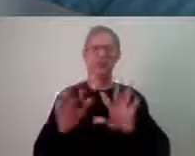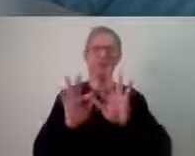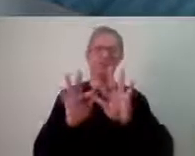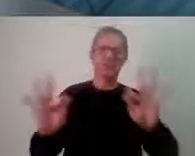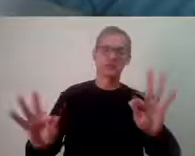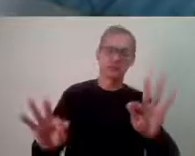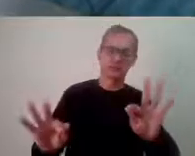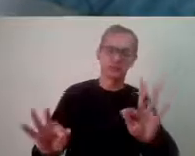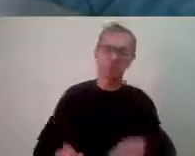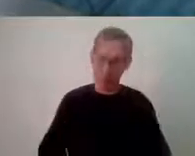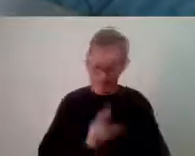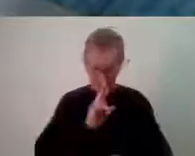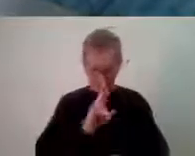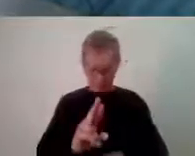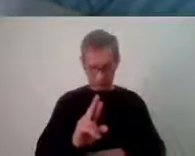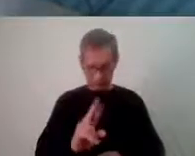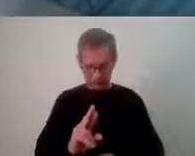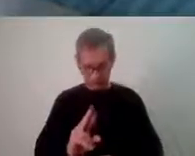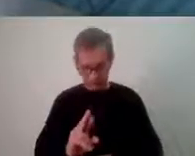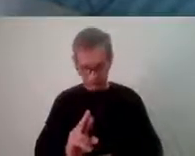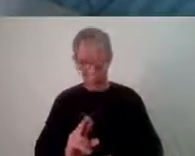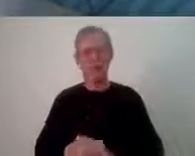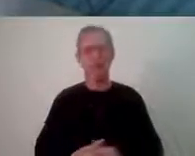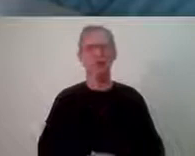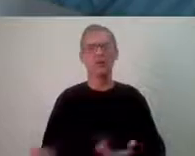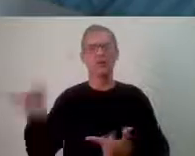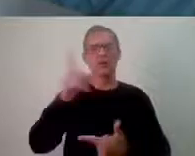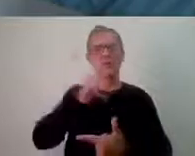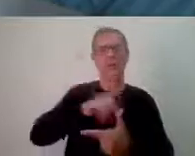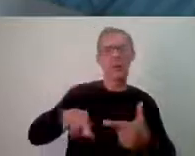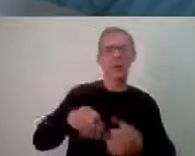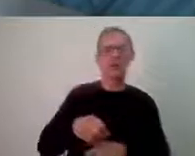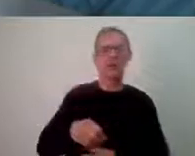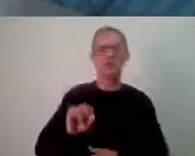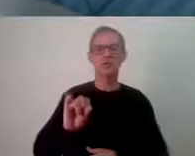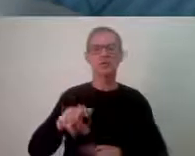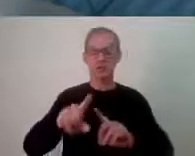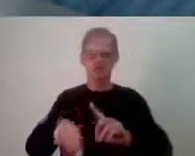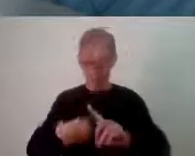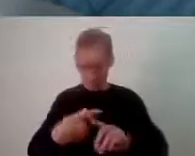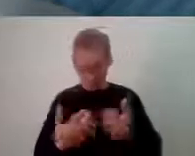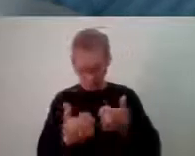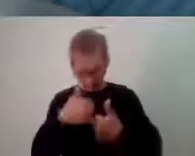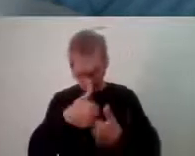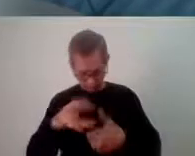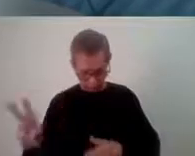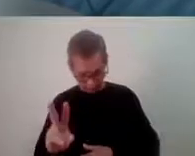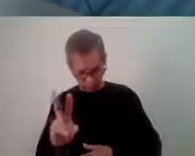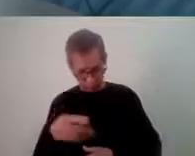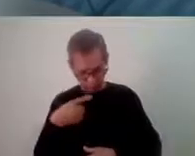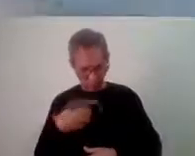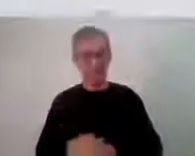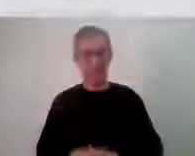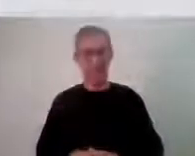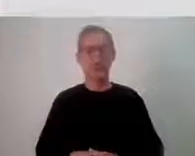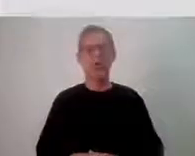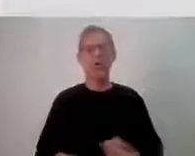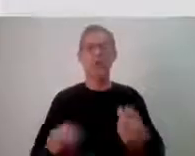que satisfaz aquelas condições. Aí sim, só depois que você substitui o valor que foi dado. Vamos ver como